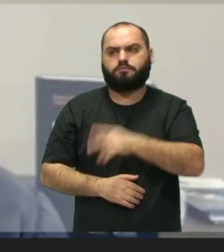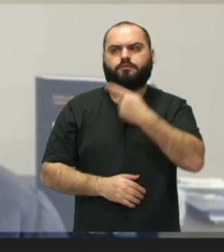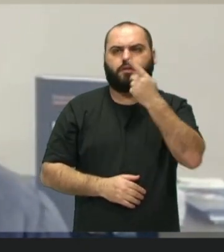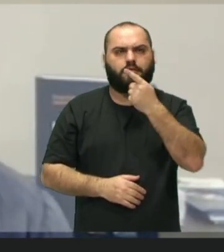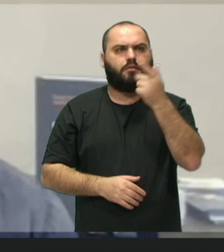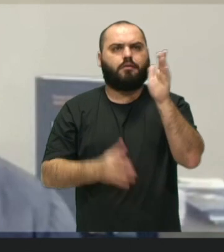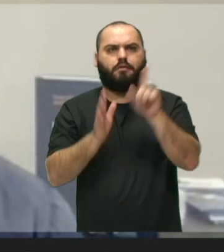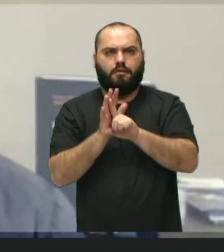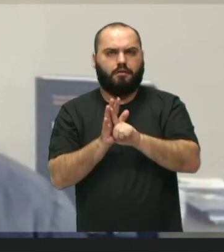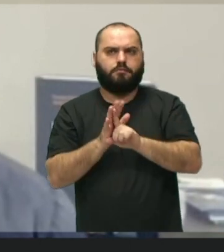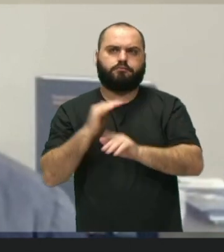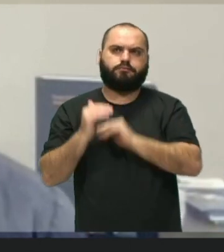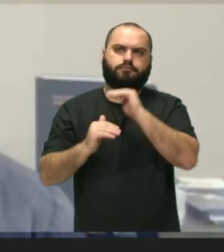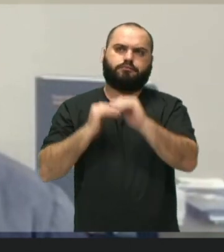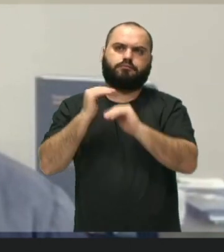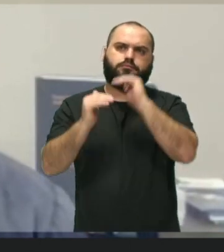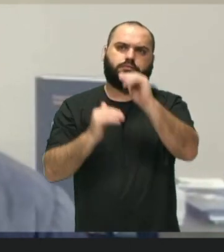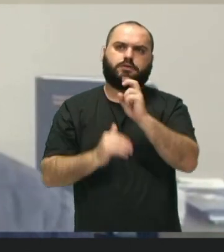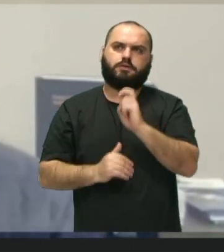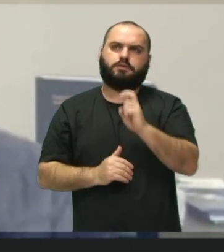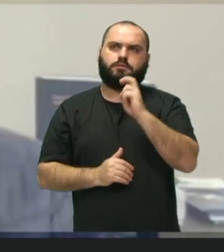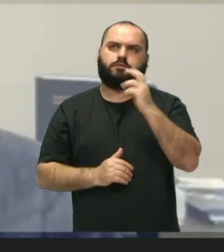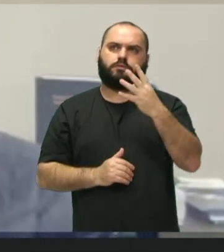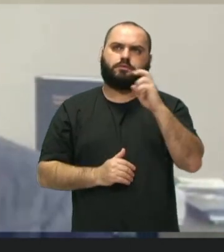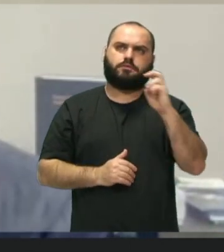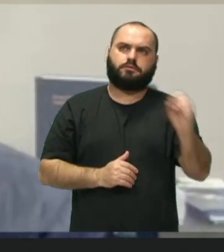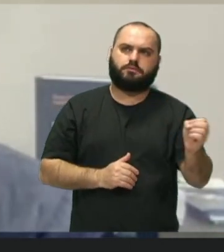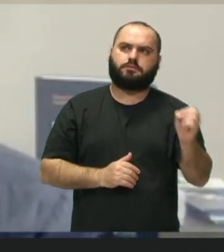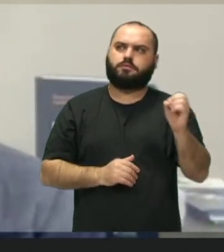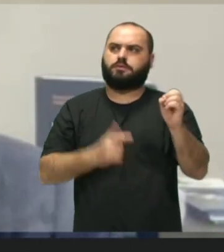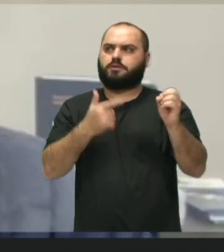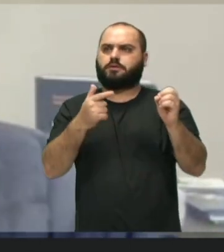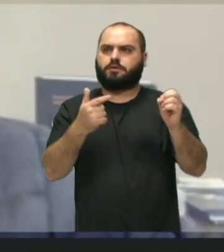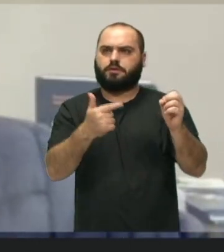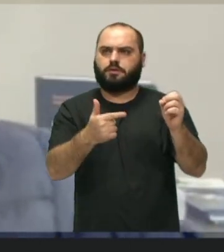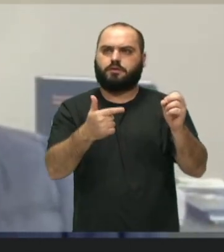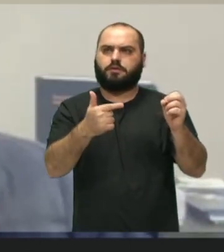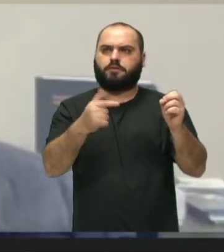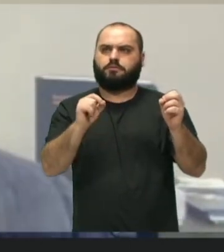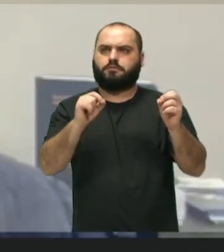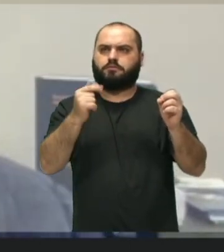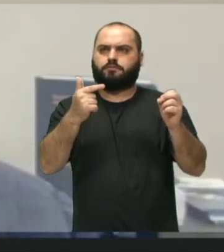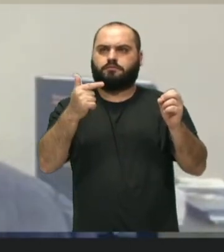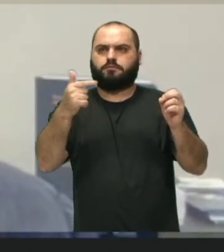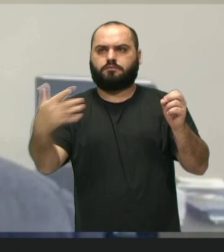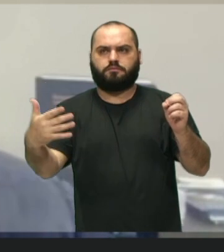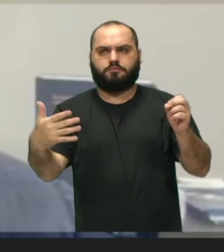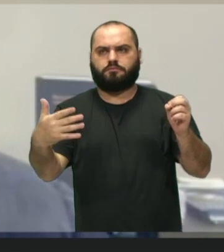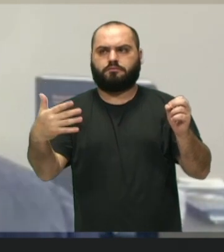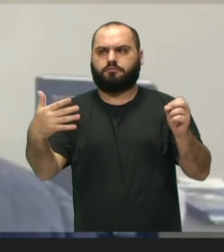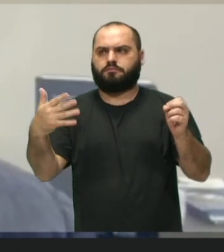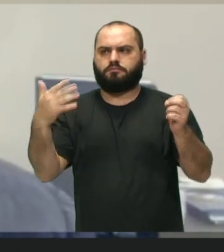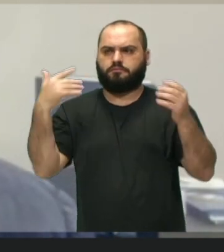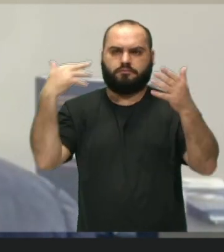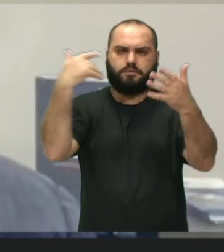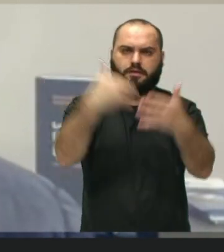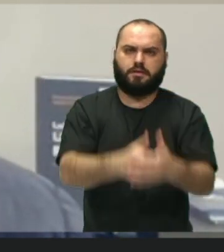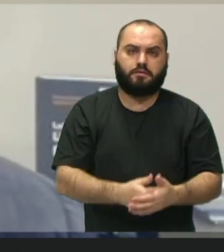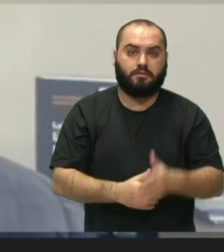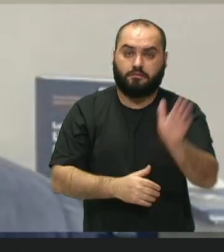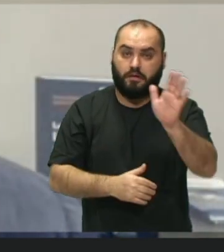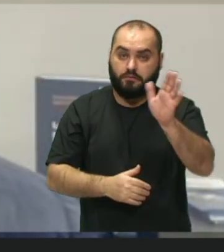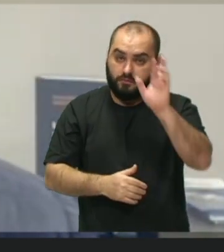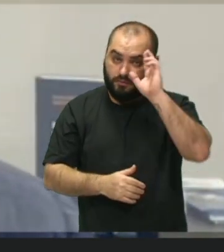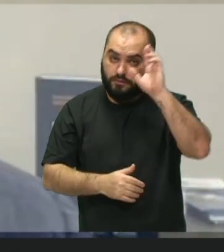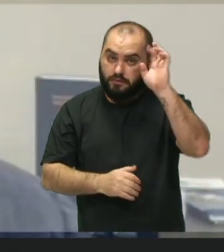10.520, a sua evolução para 5.450, que virou a 10.024 agora, uma nova evolução dos pregões eletrônicos. O que o empresário precisa entender